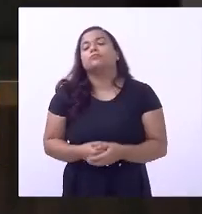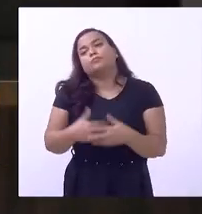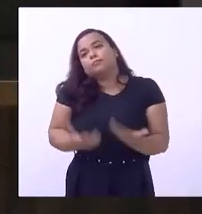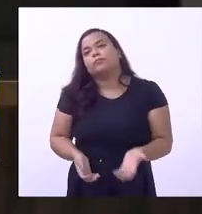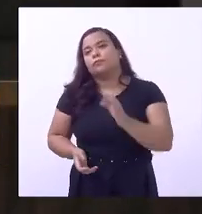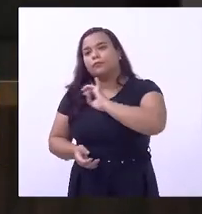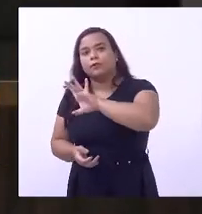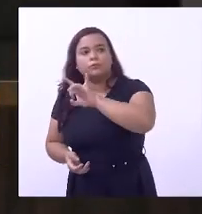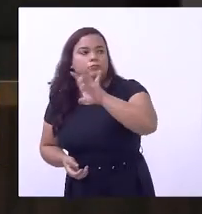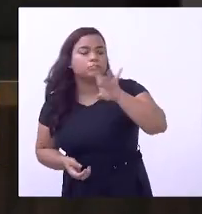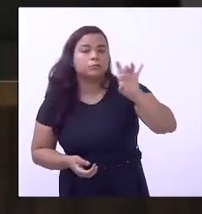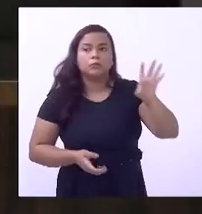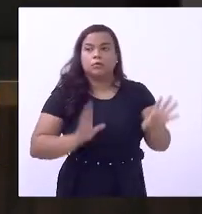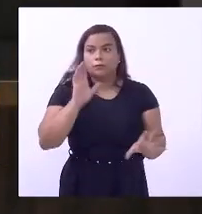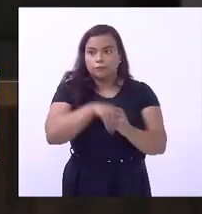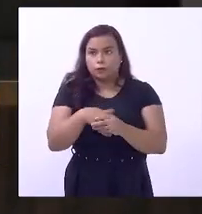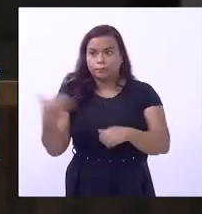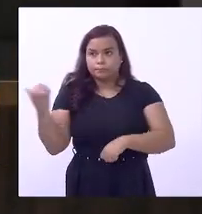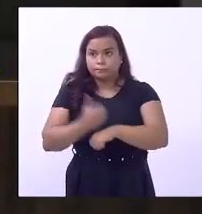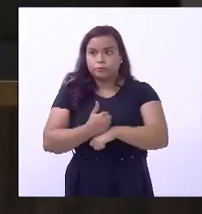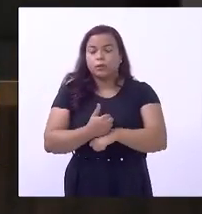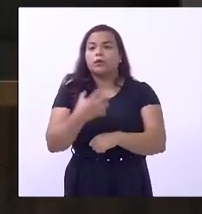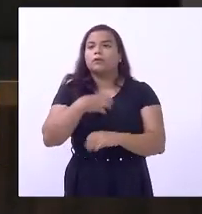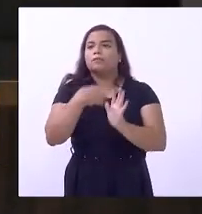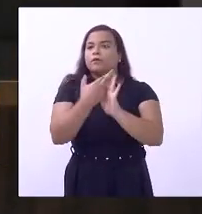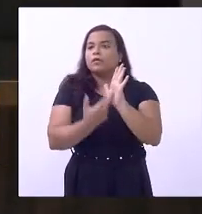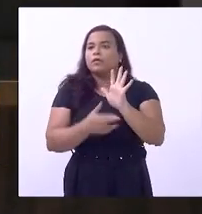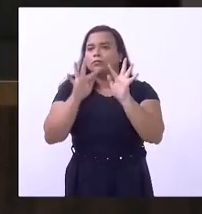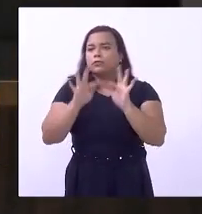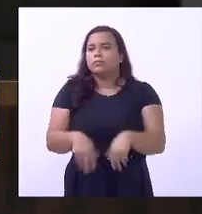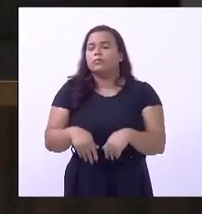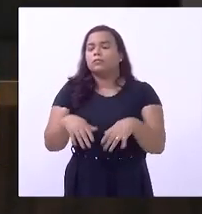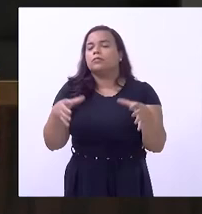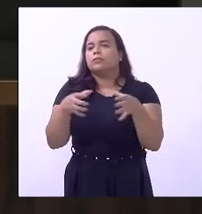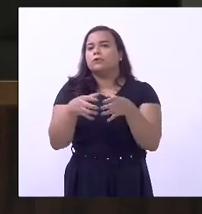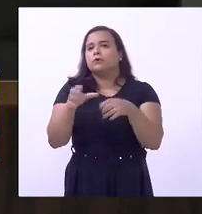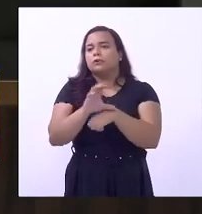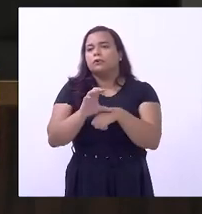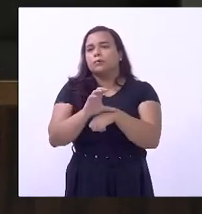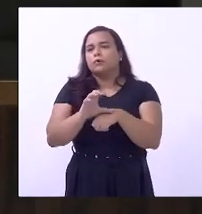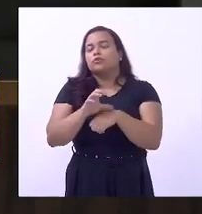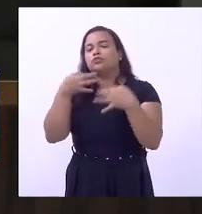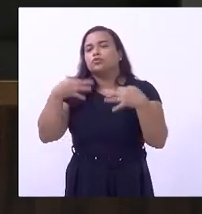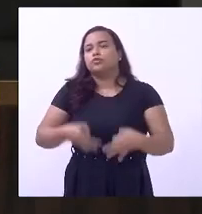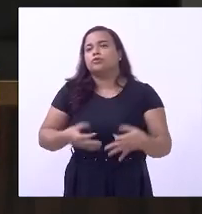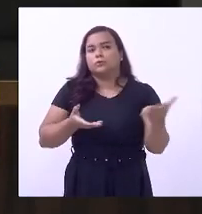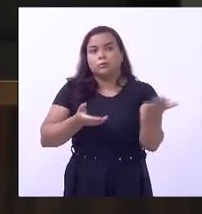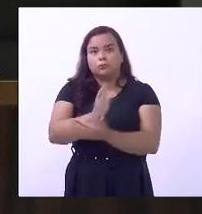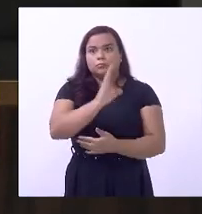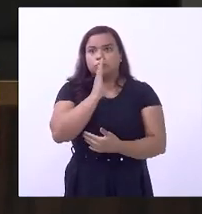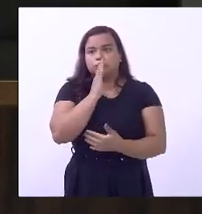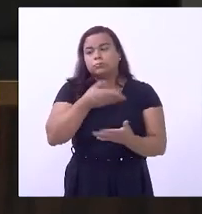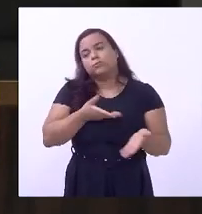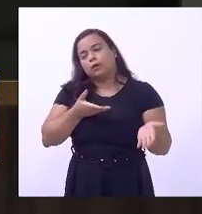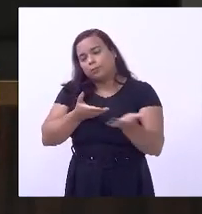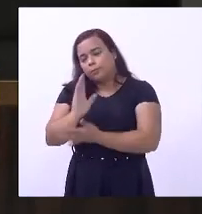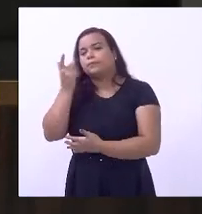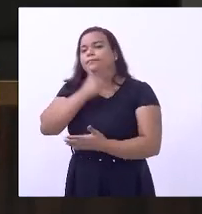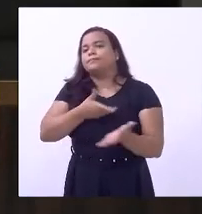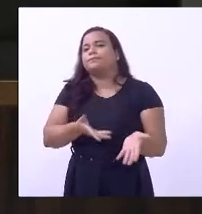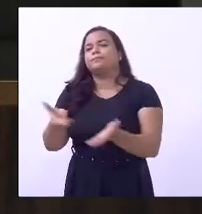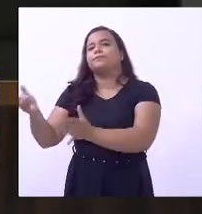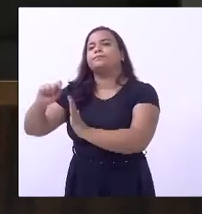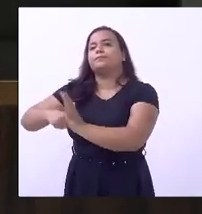emitidos em votação substitutivo com forma final de redação da Comissão de Constituição e Justiça. Senhores que aprovam, beleza, como estão? Aprovado, vai autógrafo. Em regime